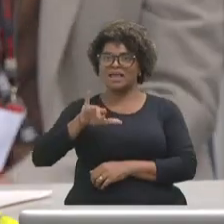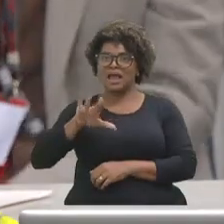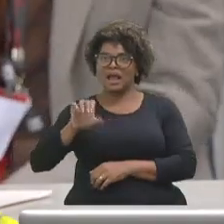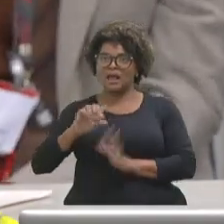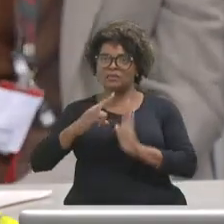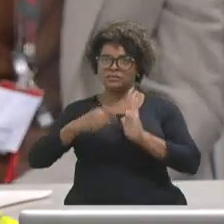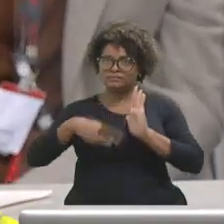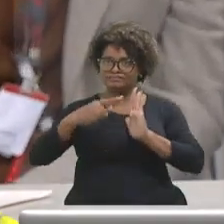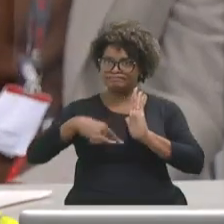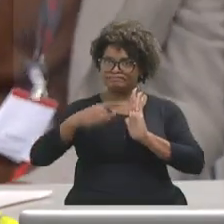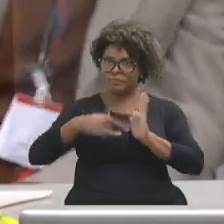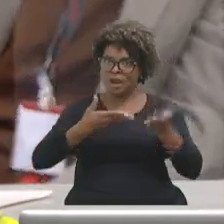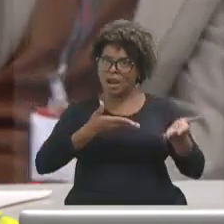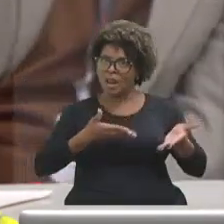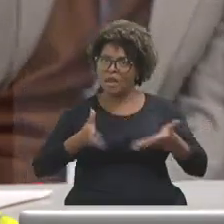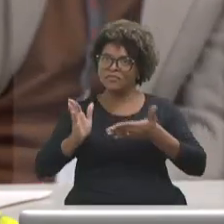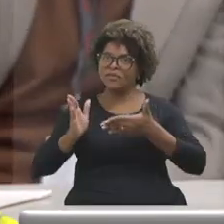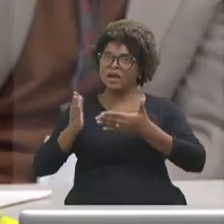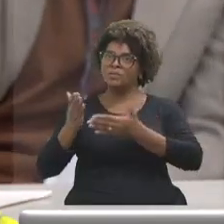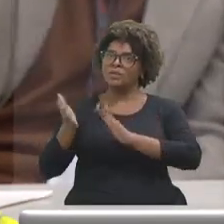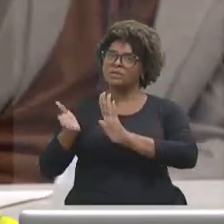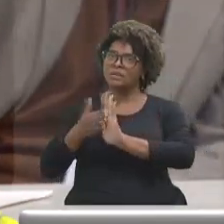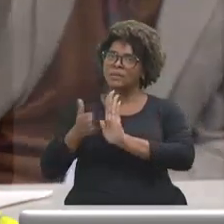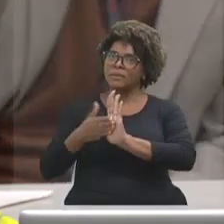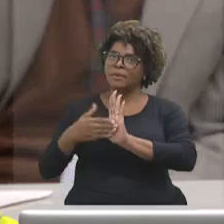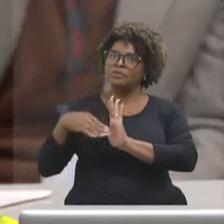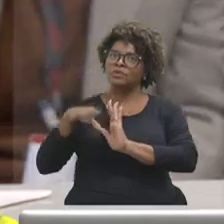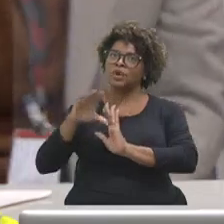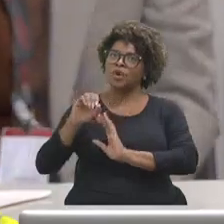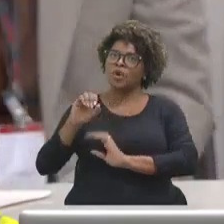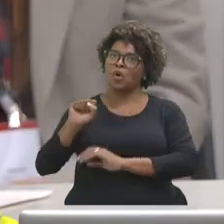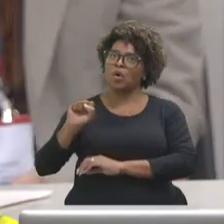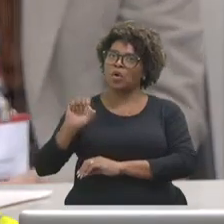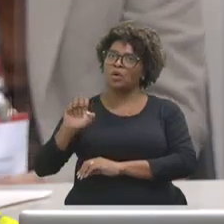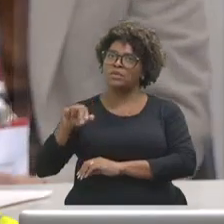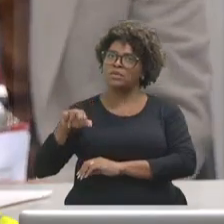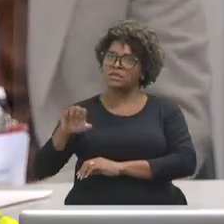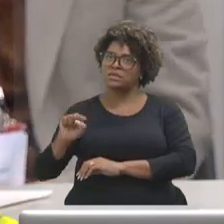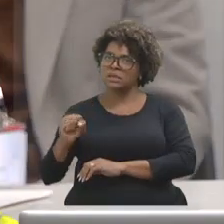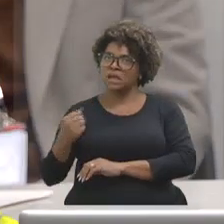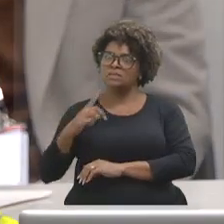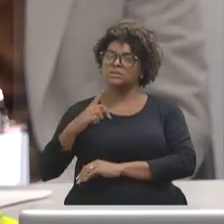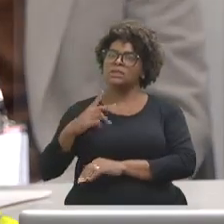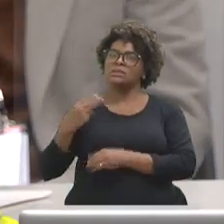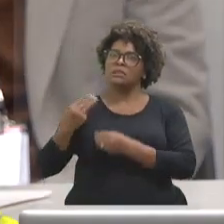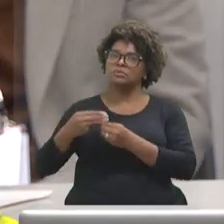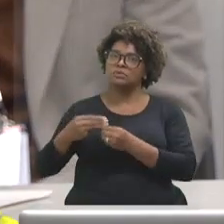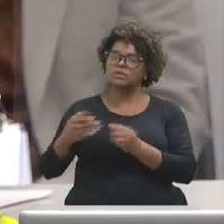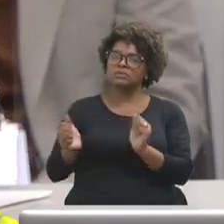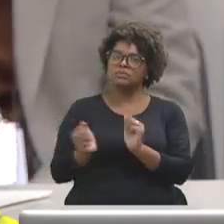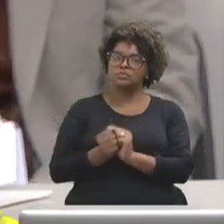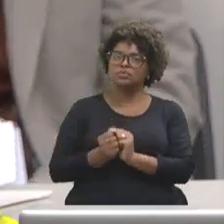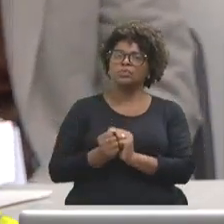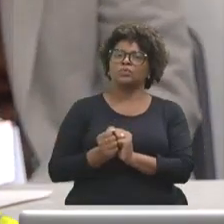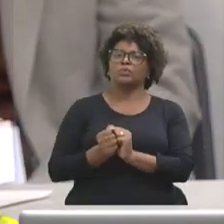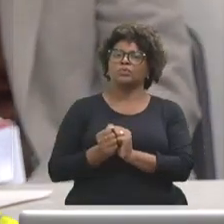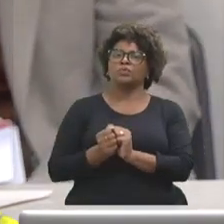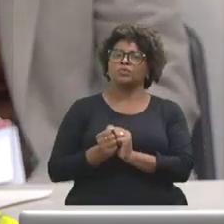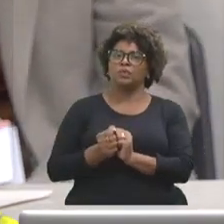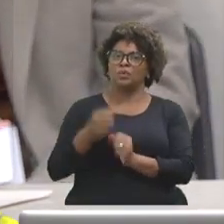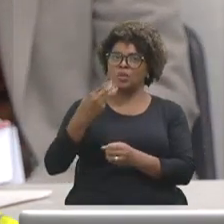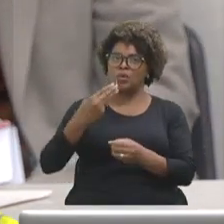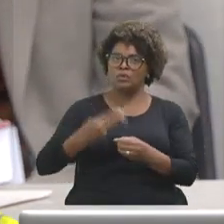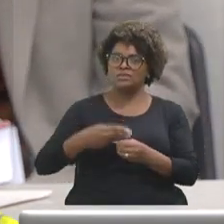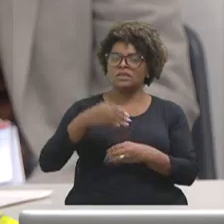essa discussão do cosemes onde tem todos os municípios com seus prestadores estão em gestão estadual e municipal para que a gente